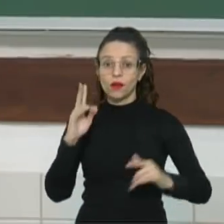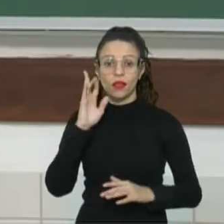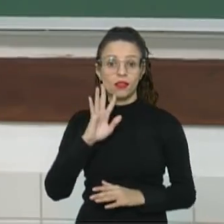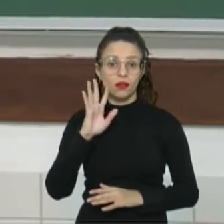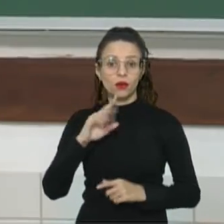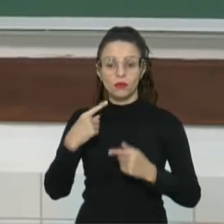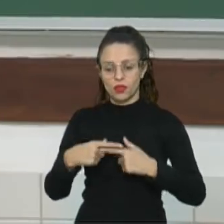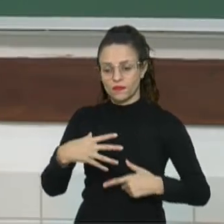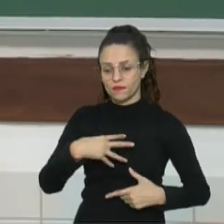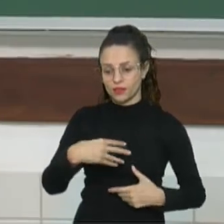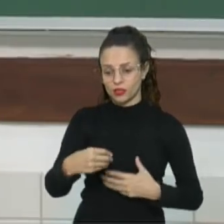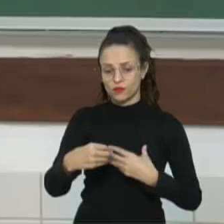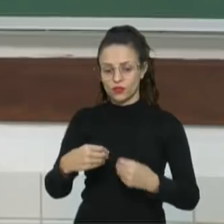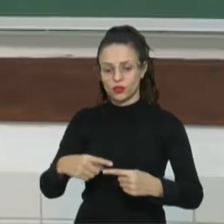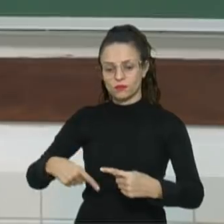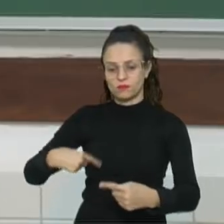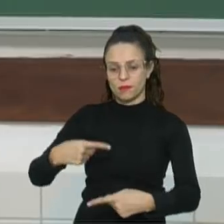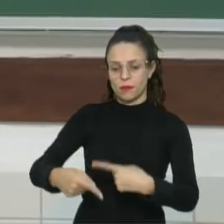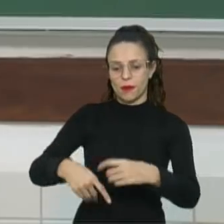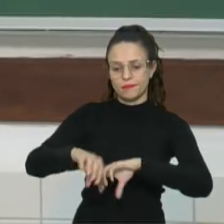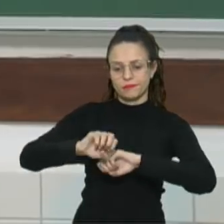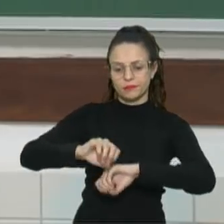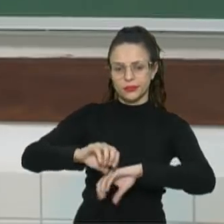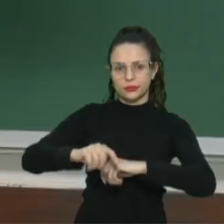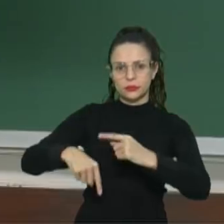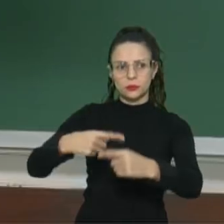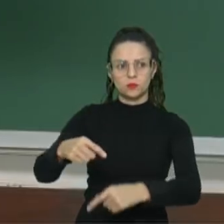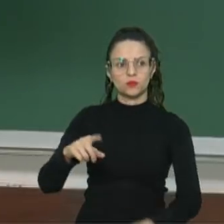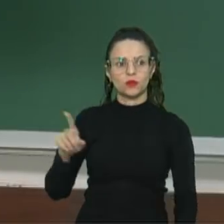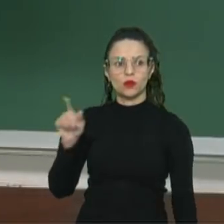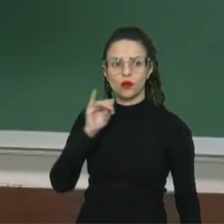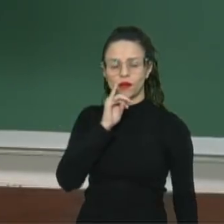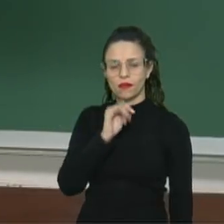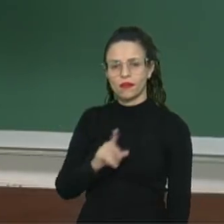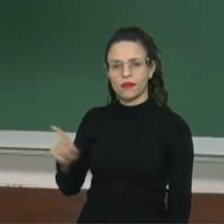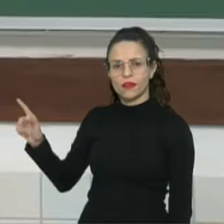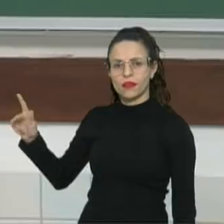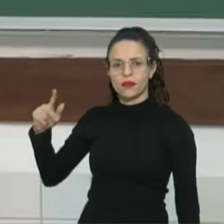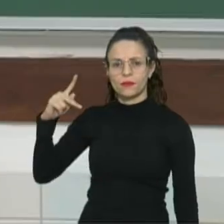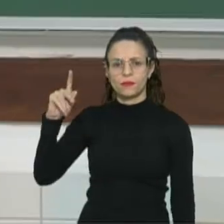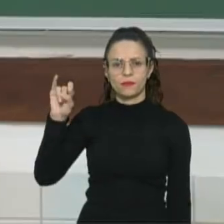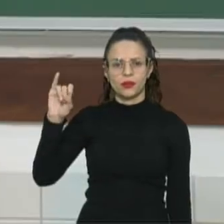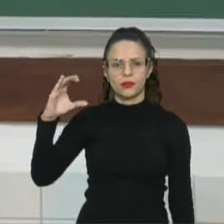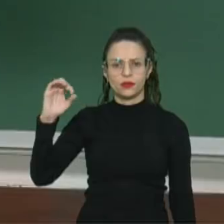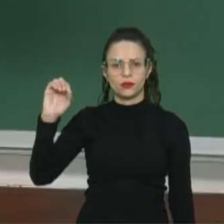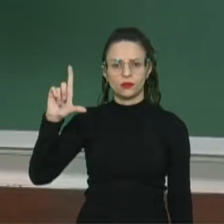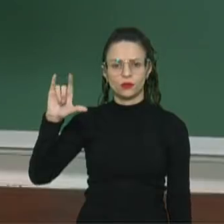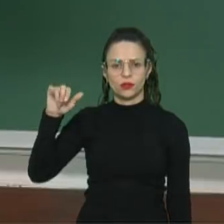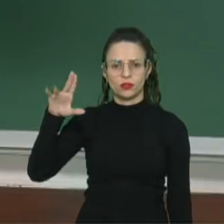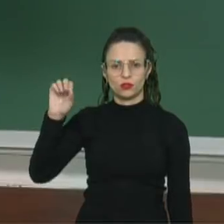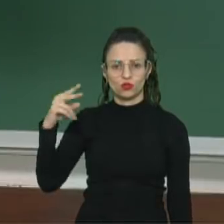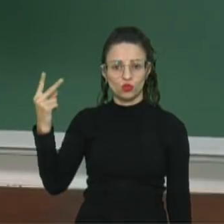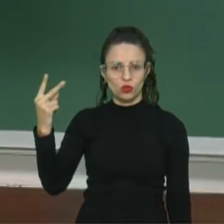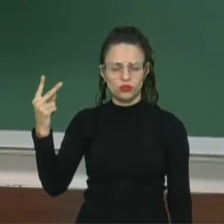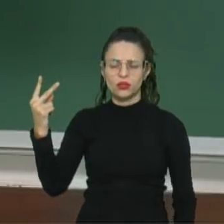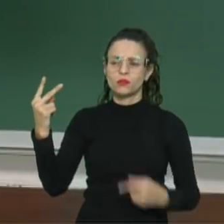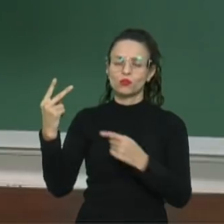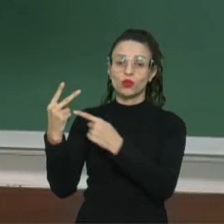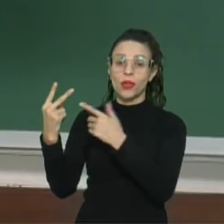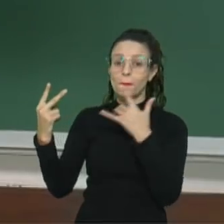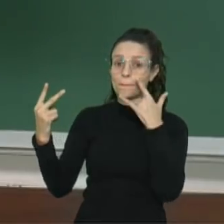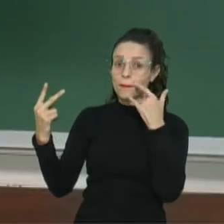geração, né? Então, aqui no caso, por exemplo, ó, o Picolino 2. Por que ele é o 2? Porque o pai dele era o Picolino